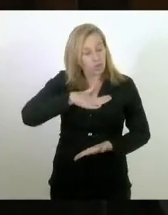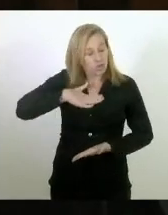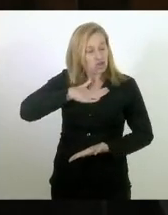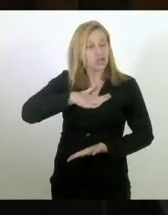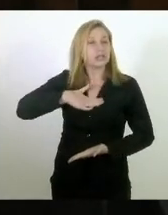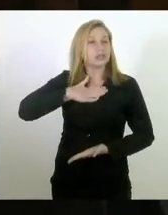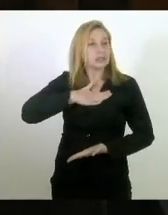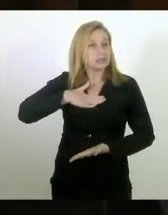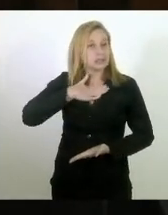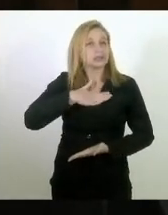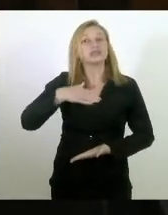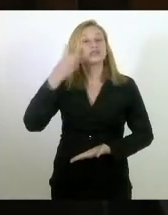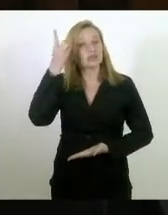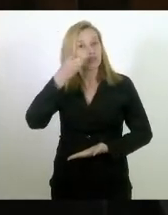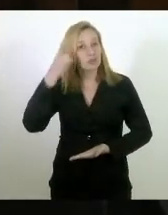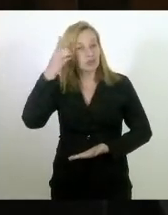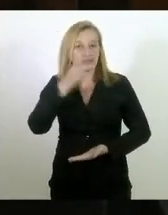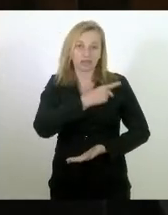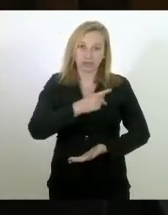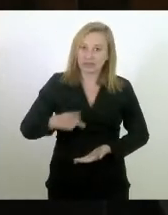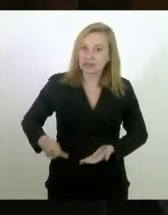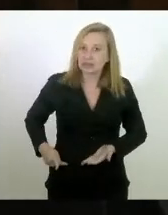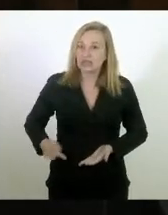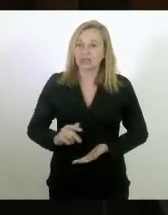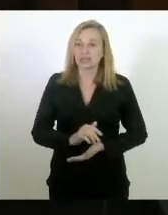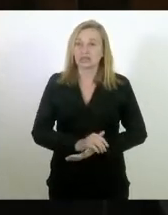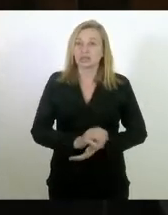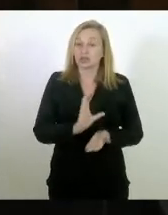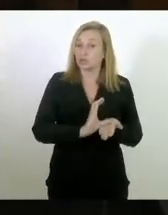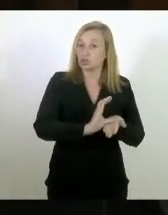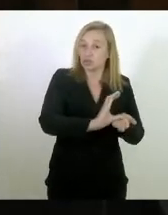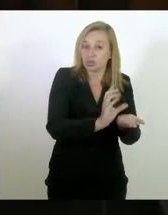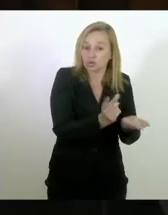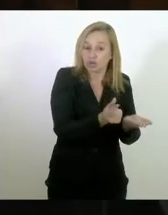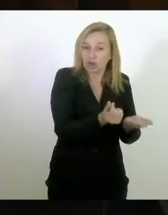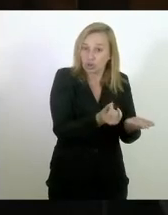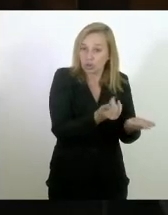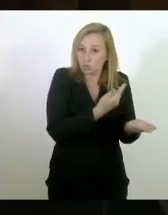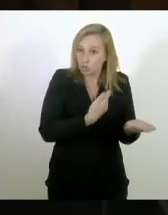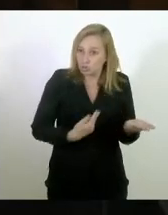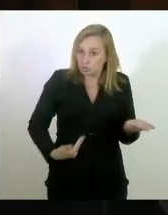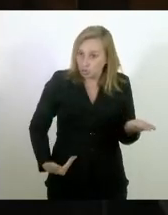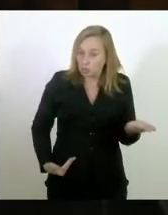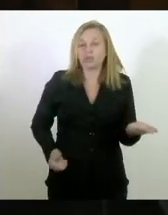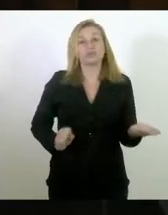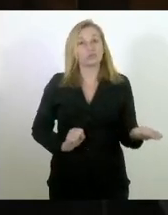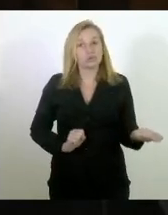gostaria deputada Presidente é que os recursos públicos escassos